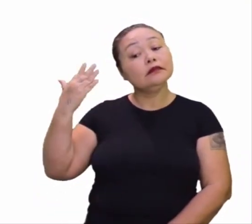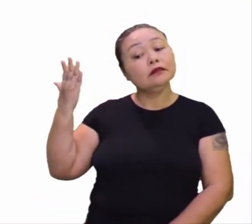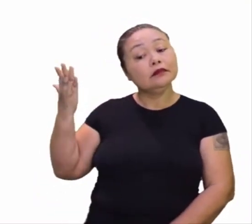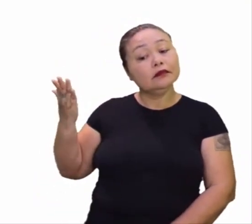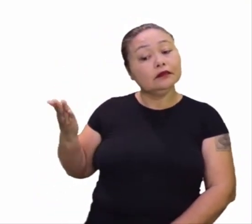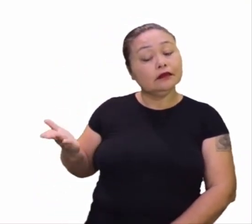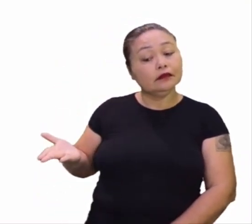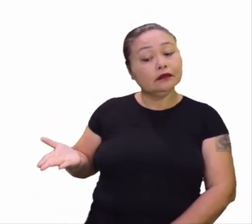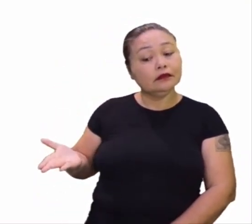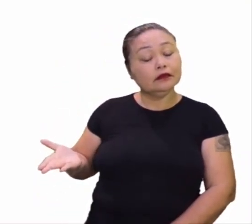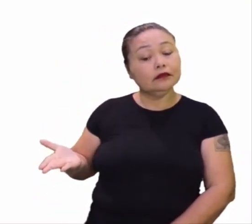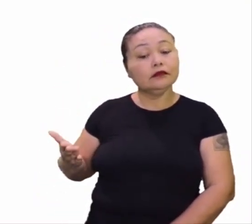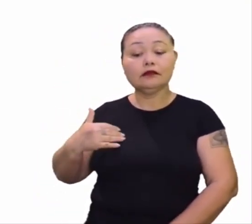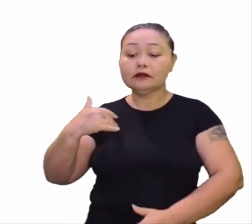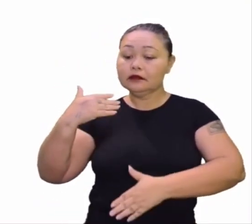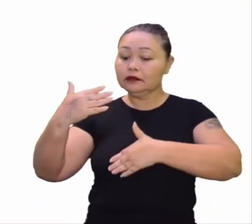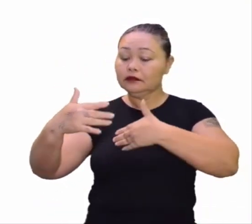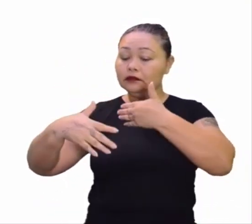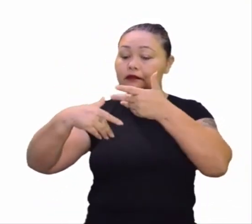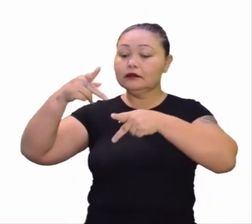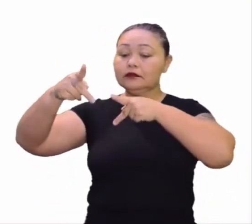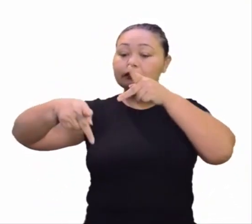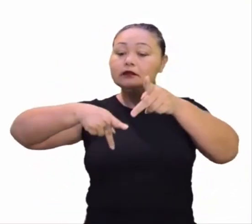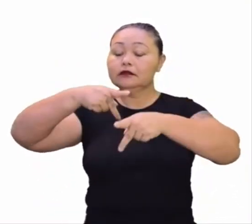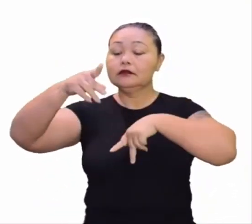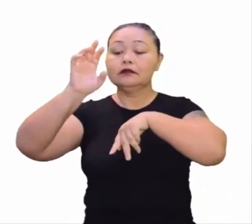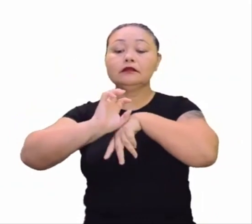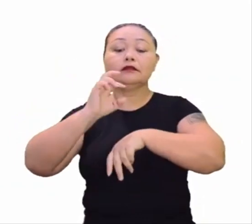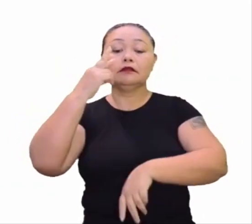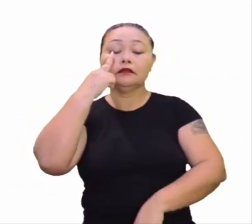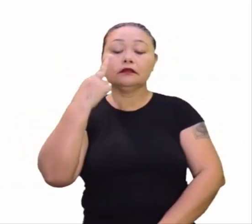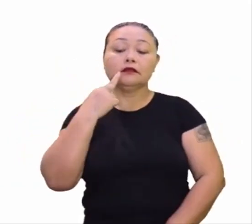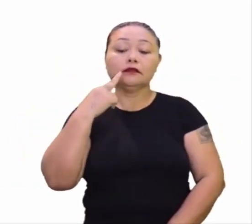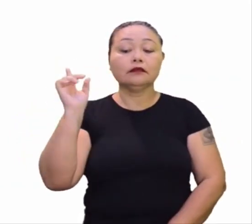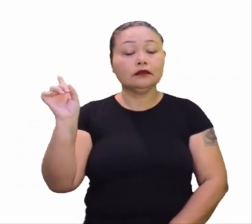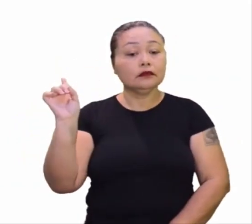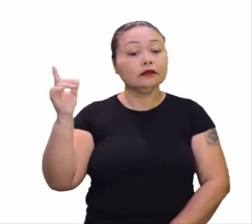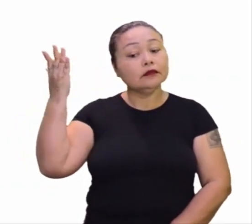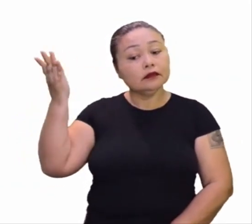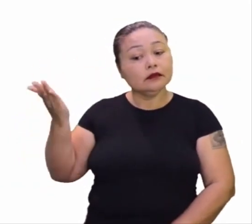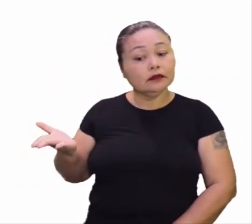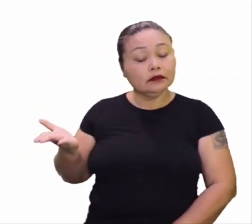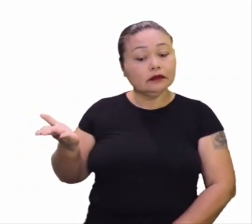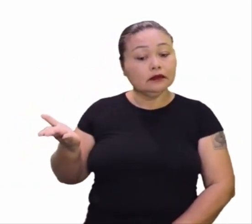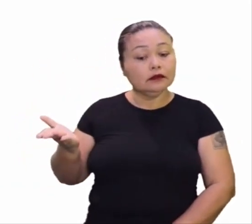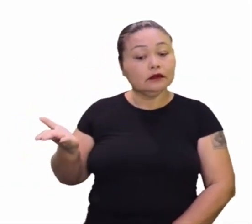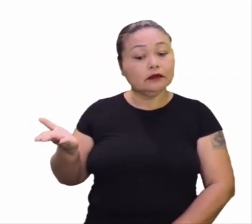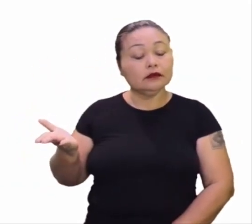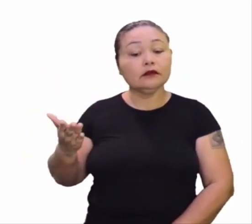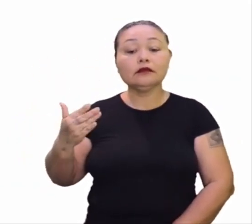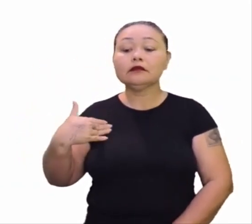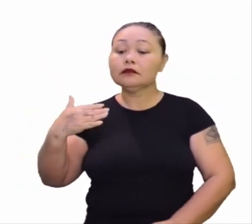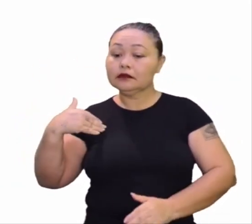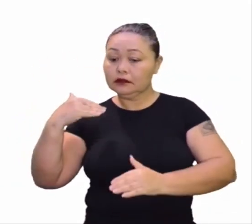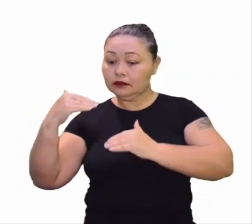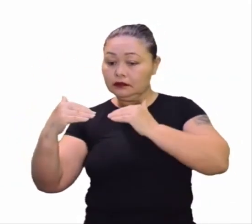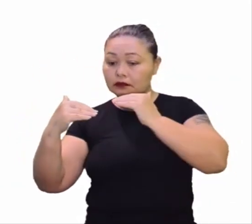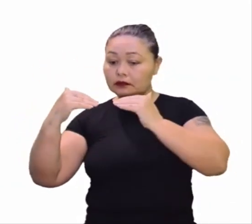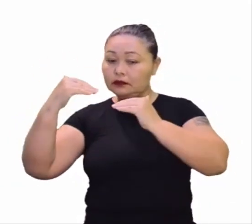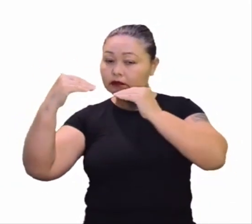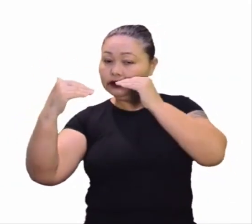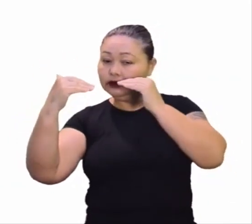E aí nós temos aqui a evolução da população de Rondônia, e a gente traz aí para vocês aí uma pirâmide etária,